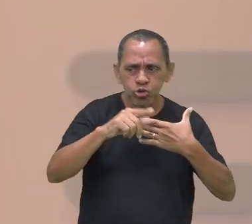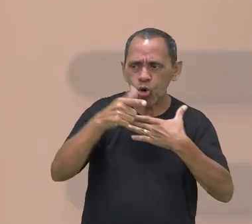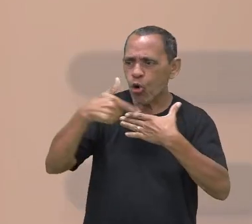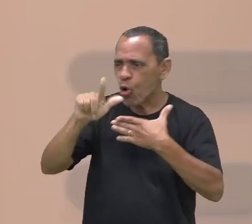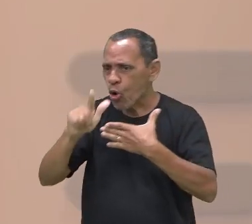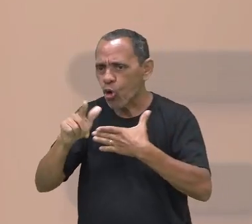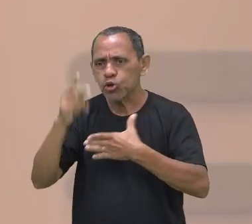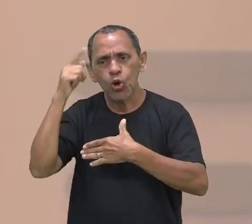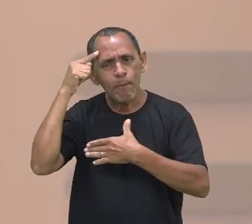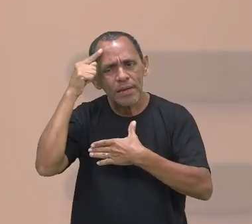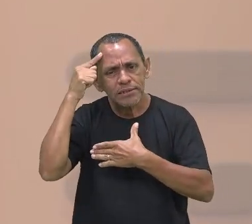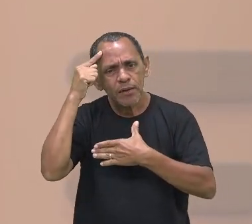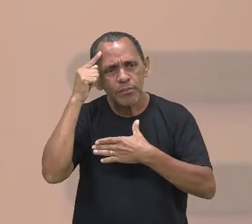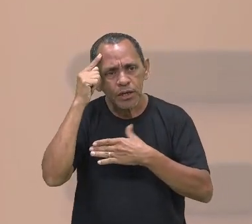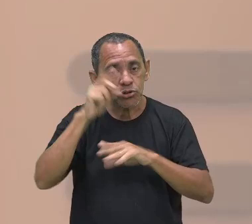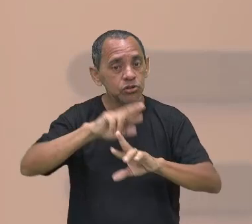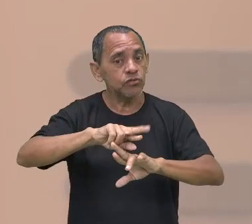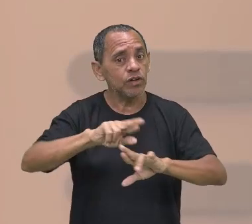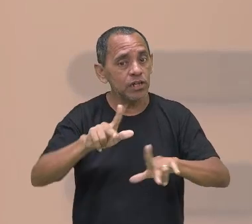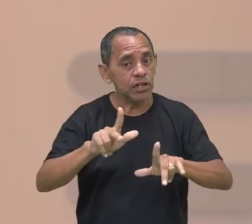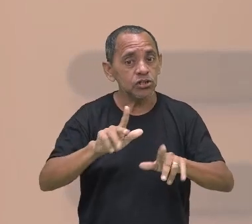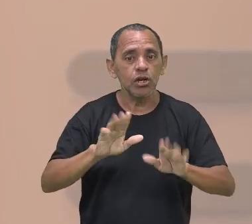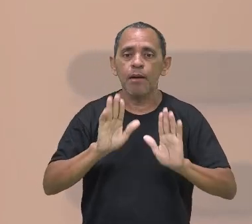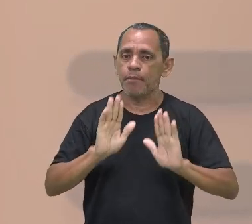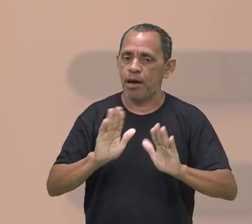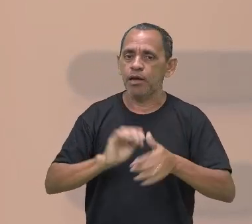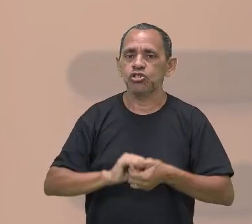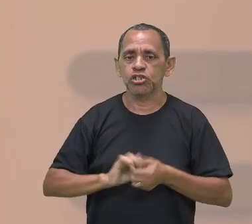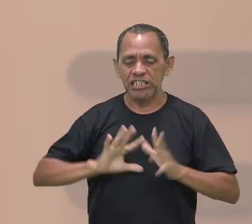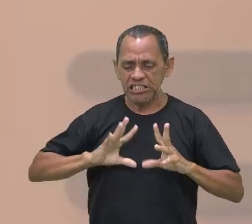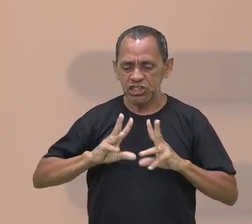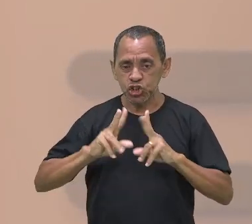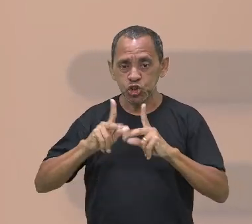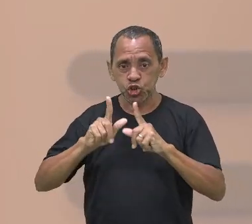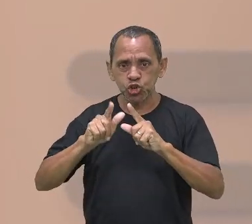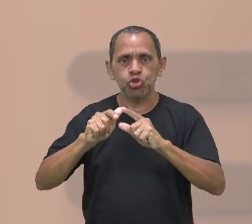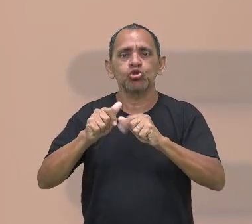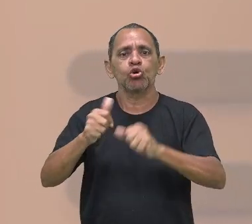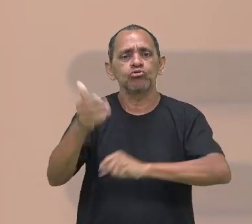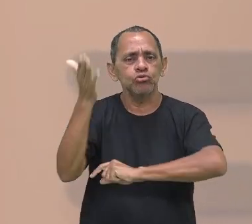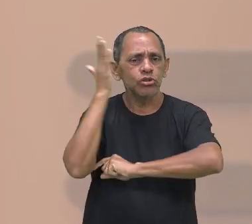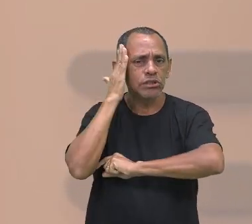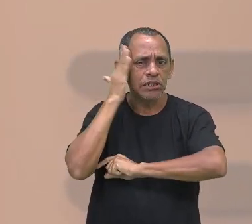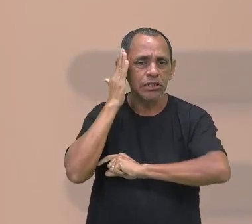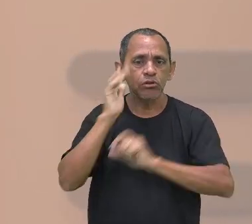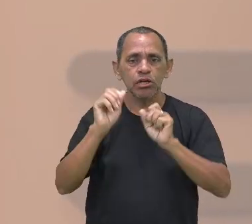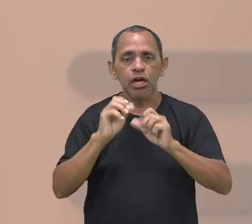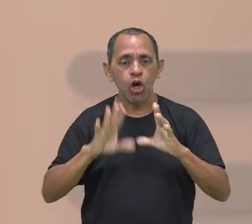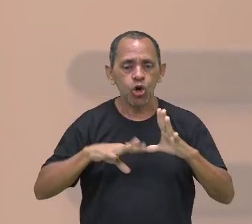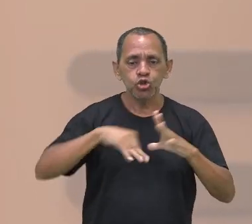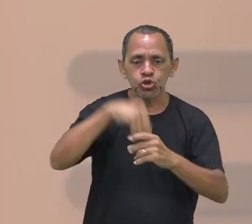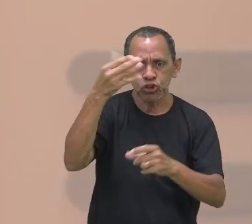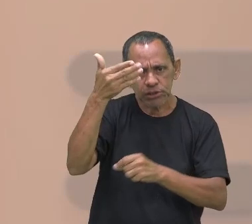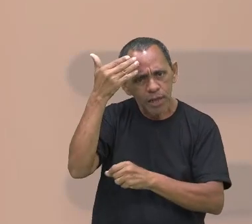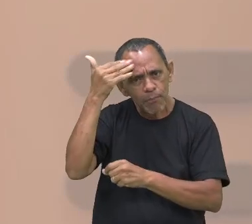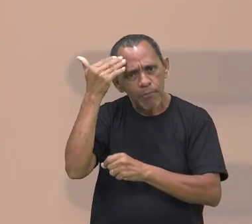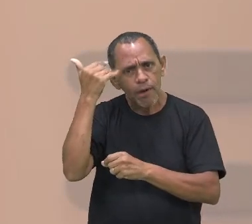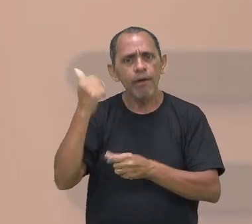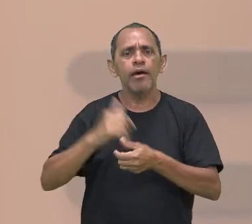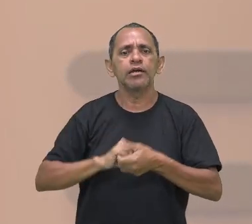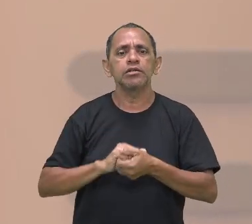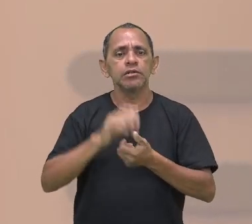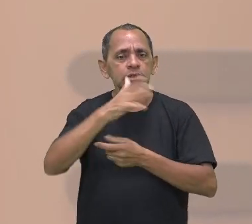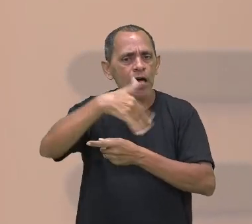autor, mas que todos irão entender que esse conjunto de saberes, sejam eles no campo